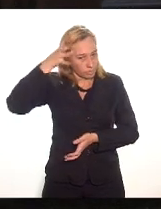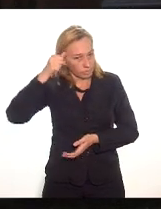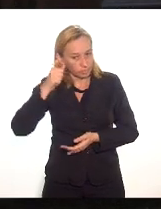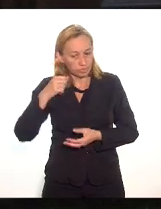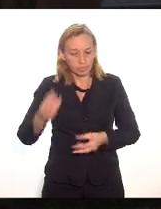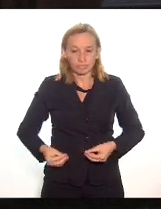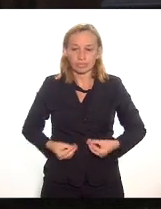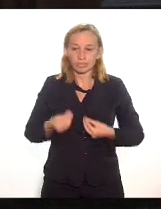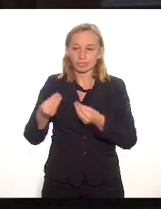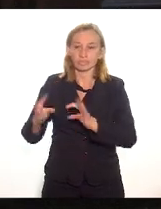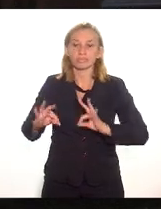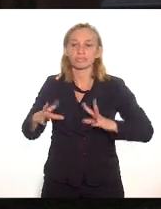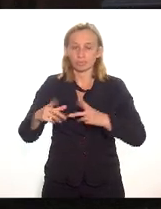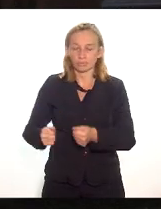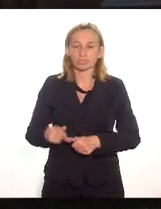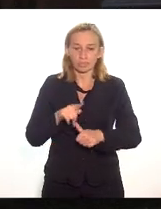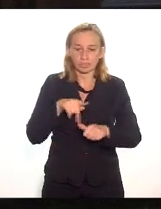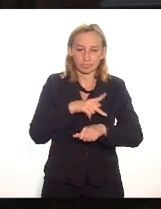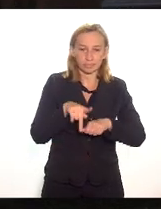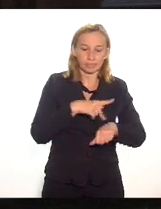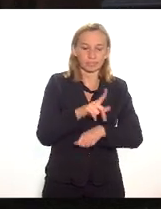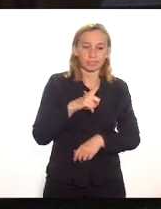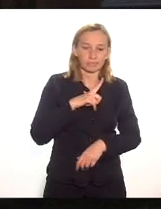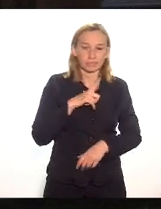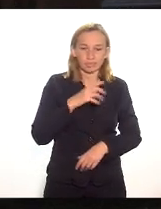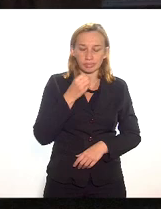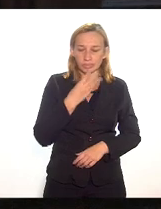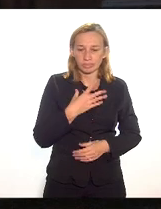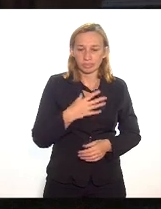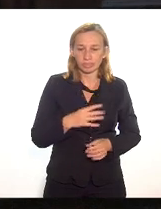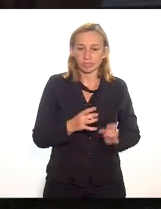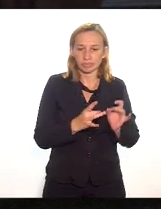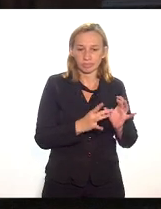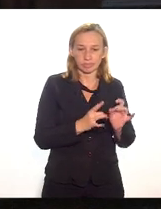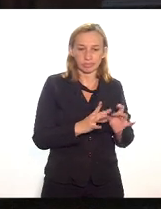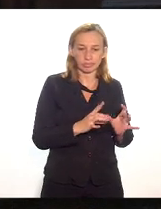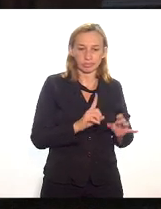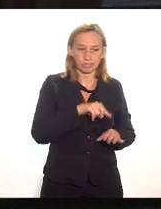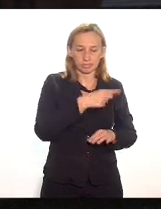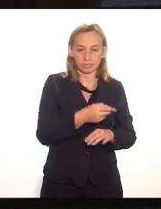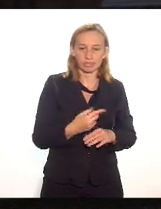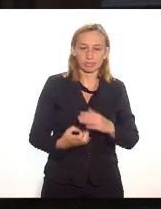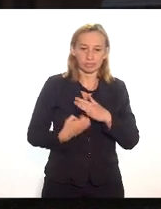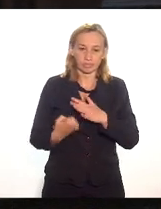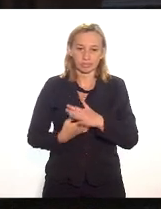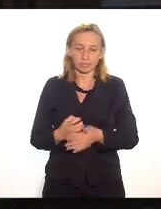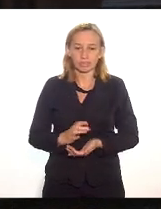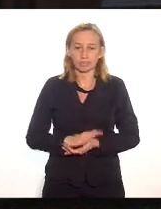tudo que o país tem para a iniciativa privada e para o outro lado